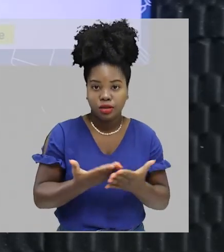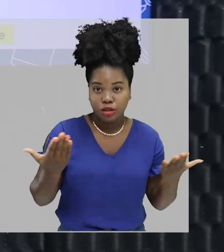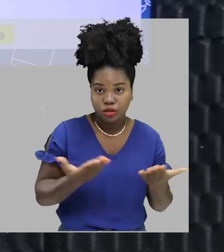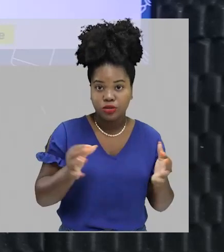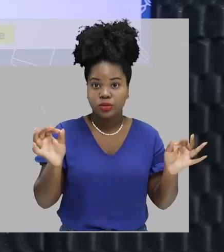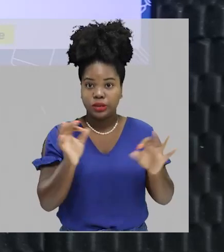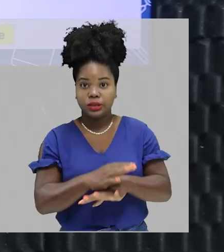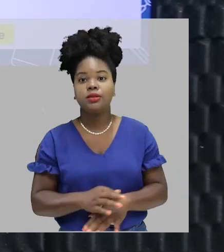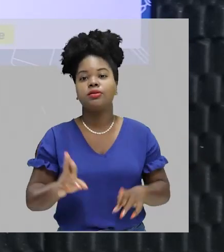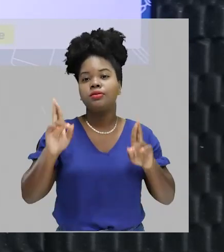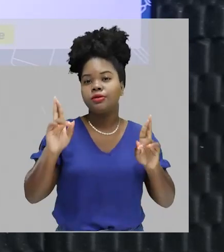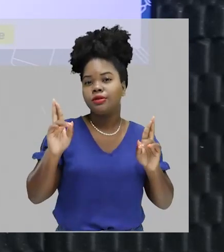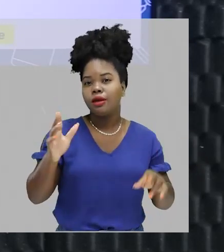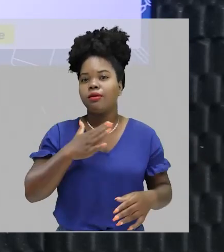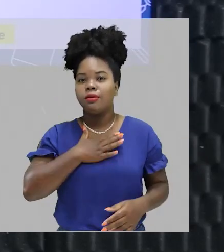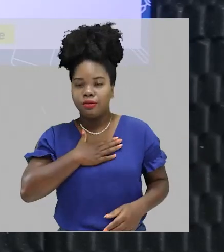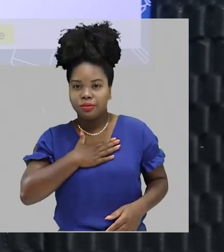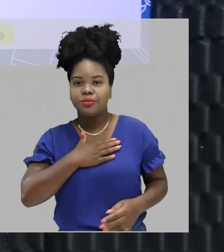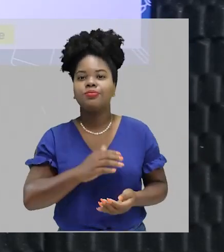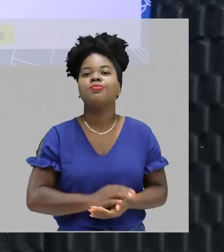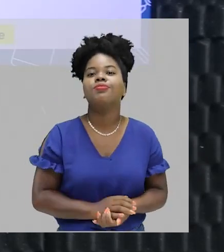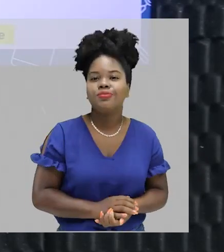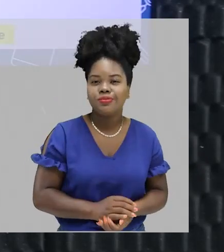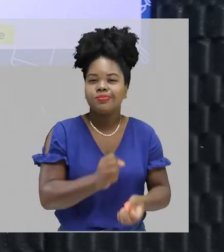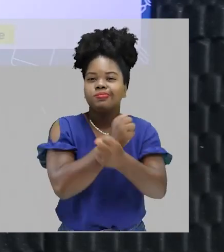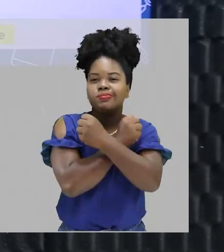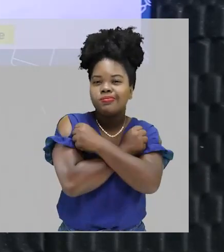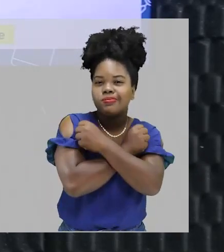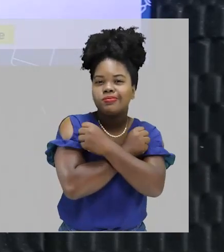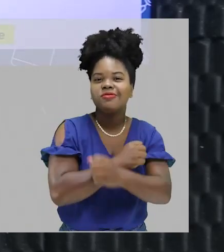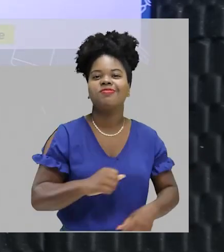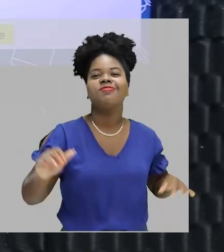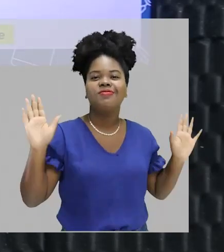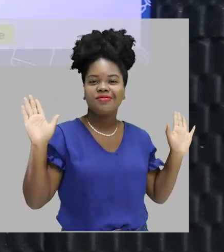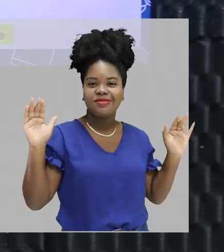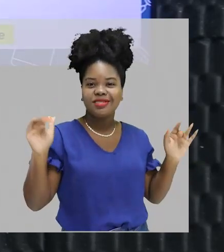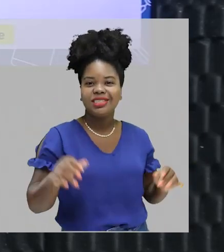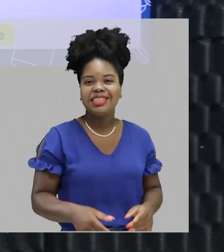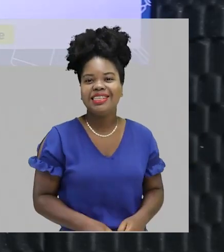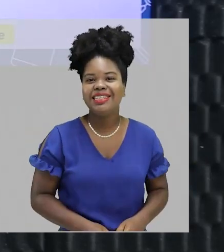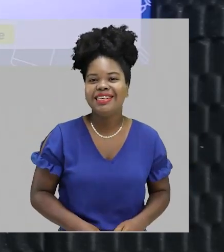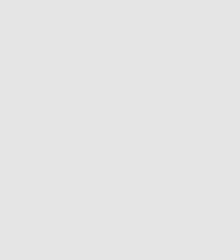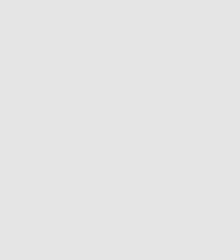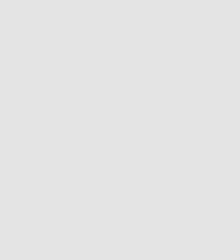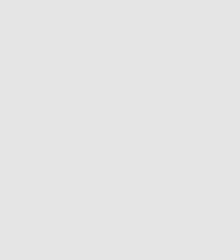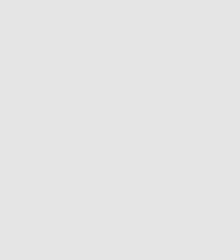espero que vocês tenham gostado. Vou ficando por aqui. Forte abraço. Valeu!